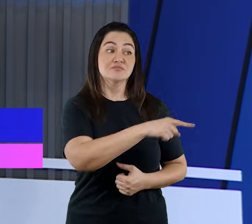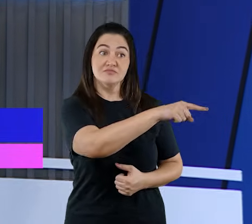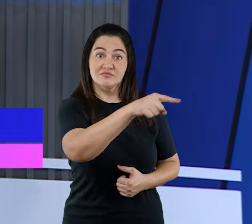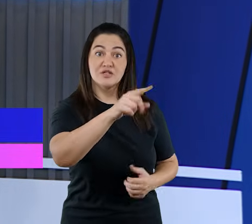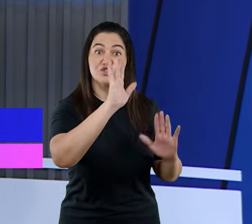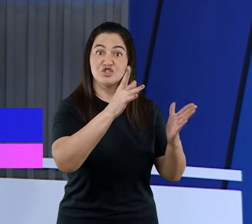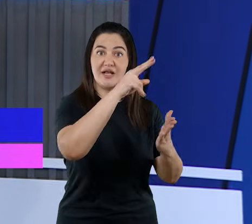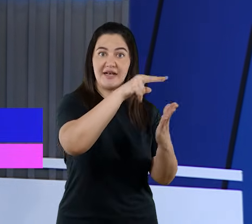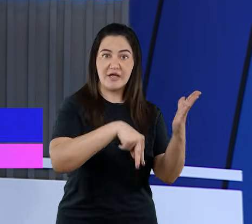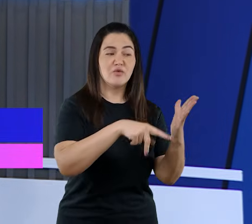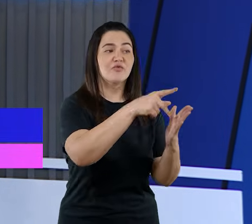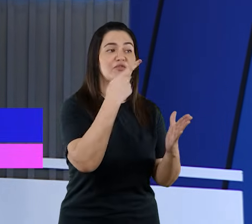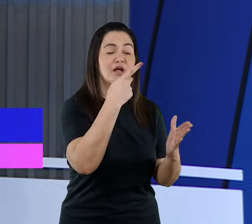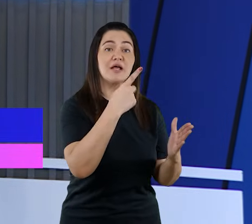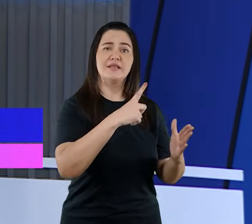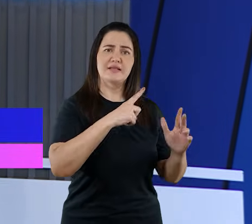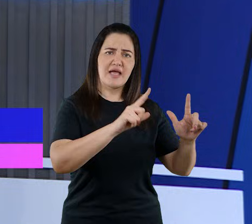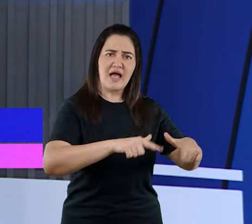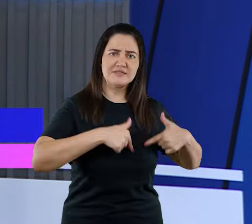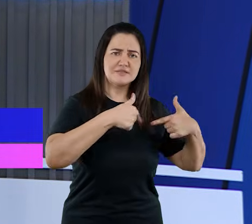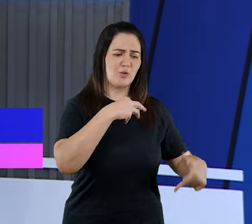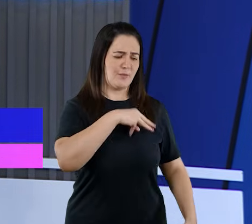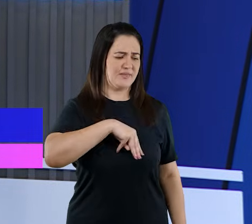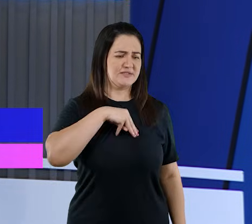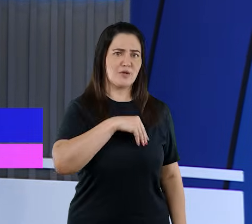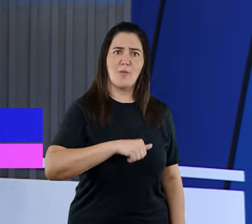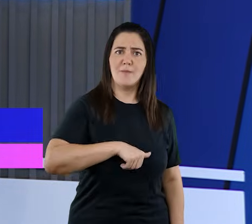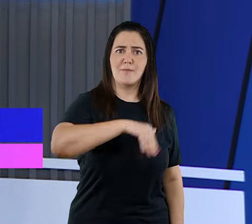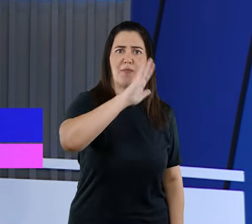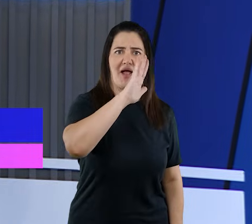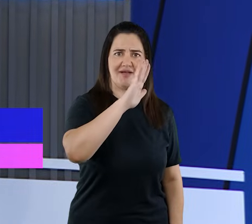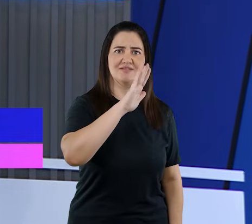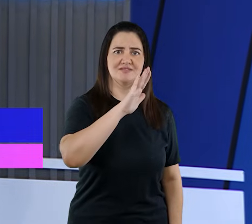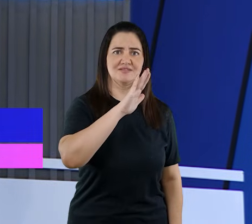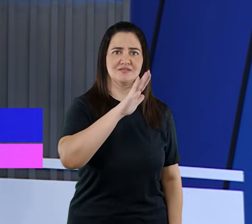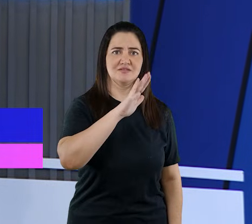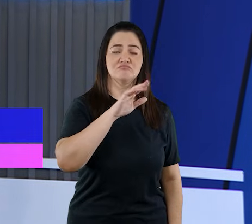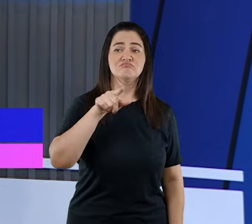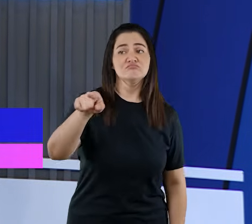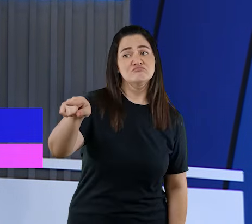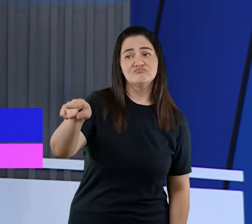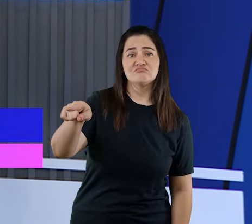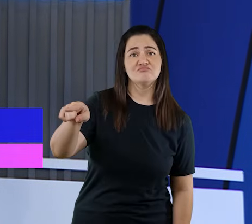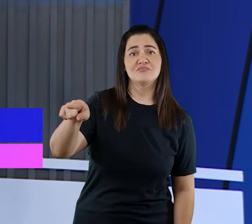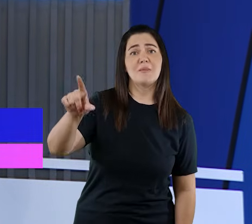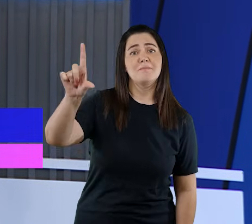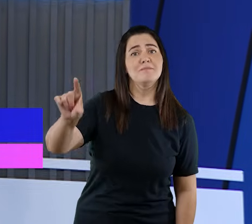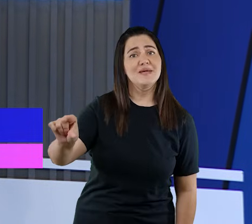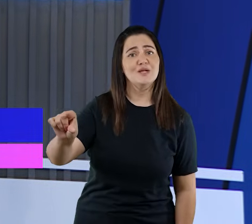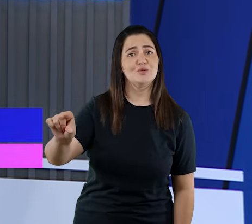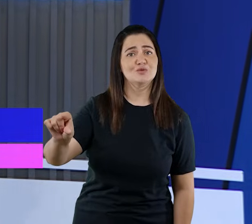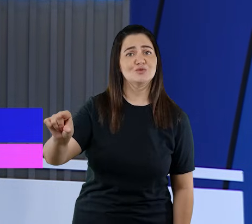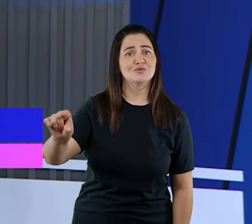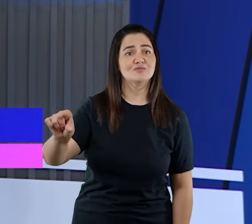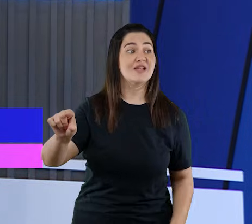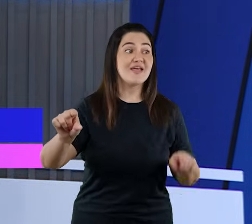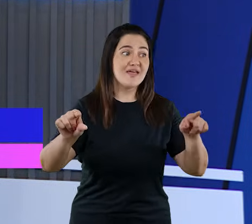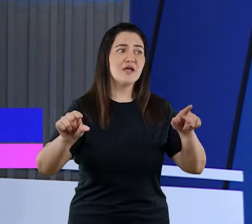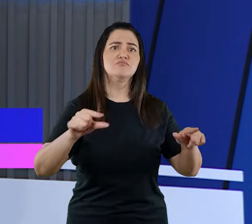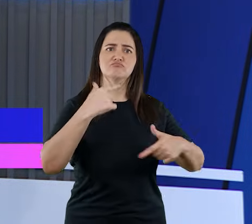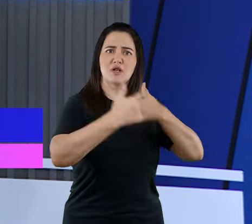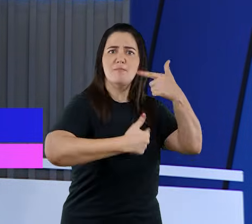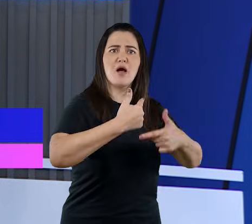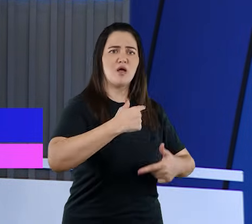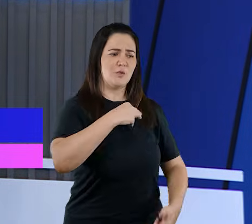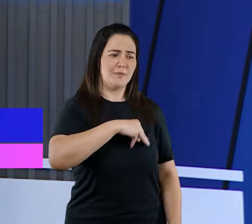têm um maior envolvimento com a missão, a mais do que aqueles que não dizem, ou que não leem Ellen White, que não conseguem dizer que têm maior